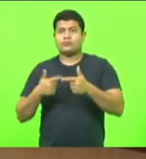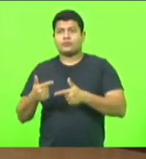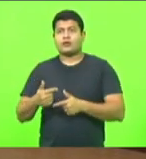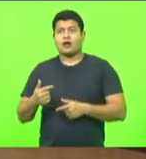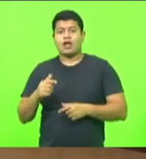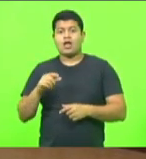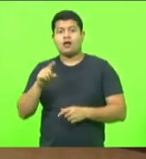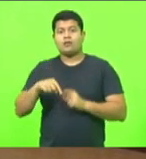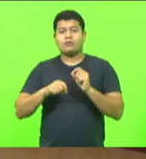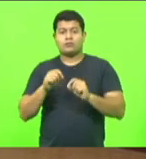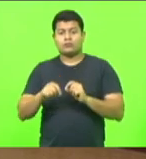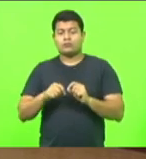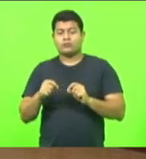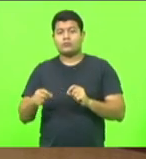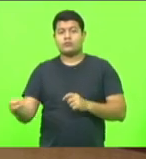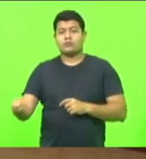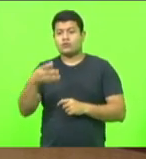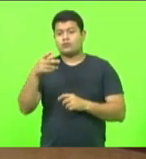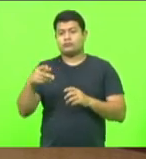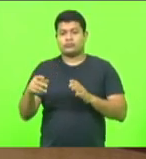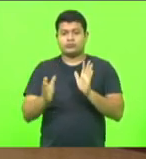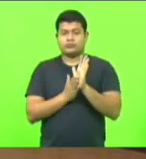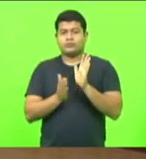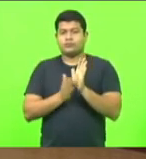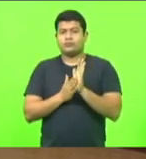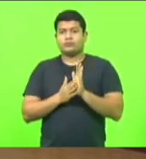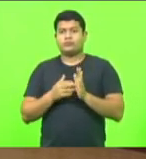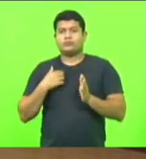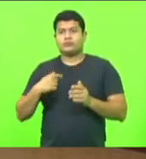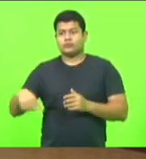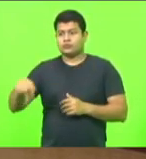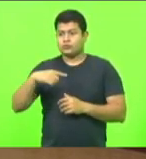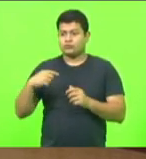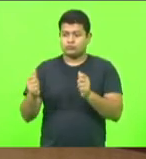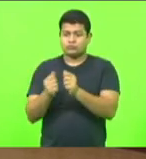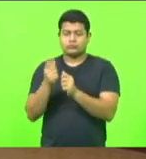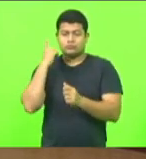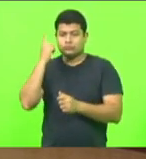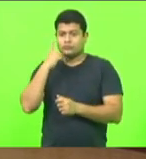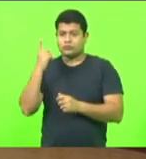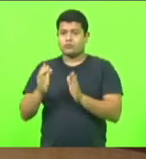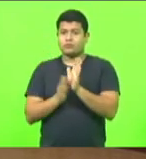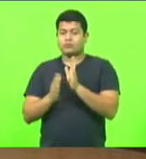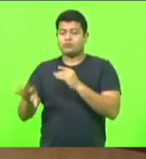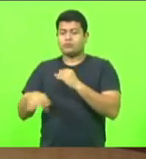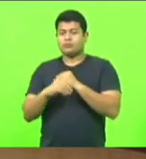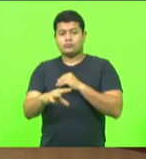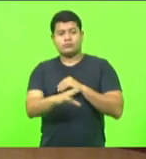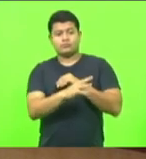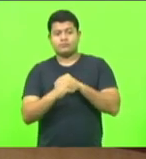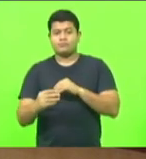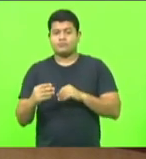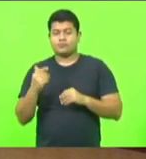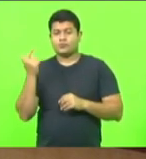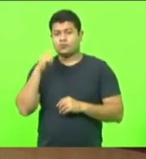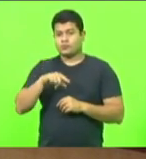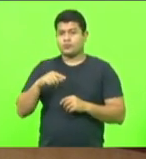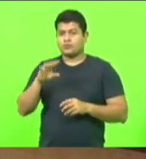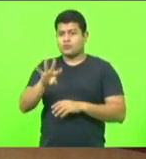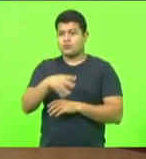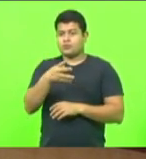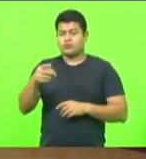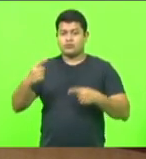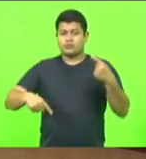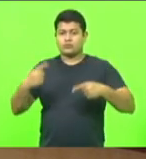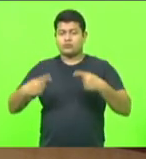proposta por parte do governo. Vamos buscar junto aos deputados e deputadas a proposição de emendas para que prevaleça a tabela discutida e aprovada na